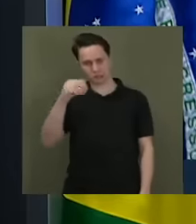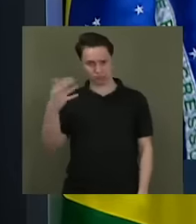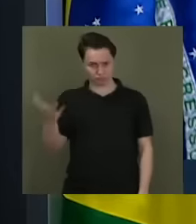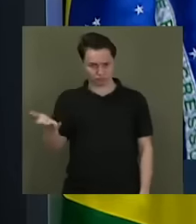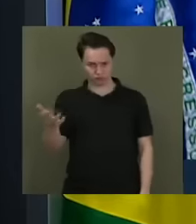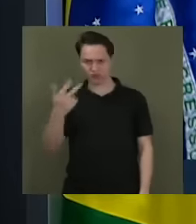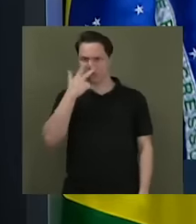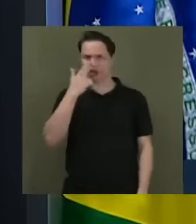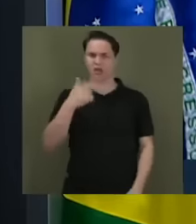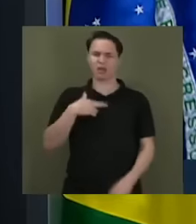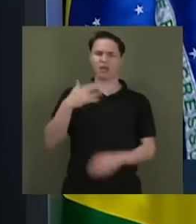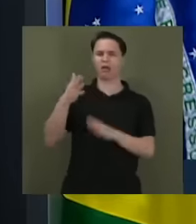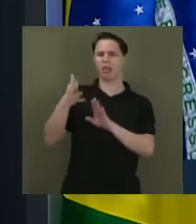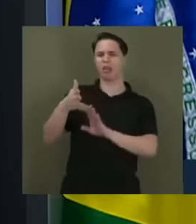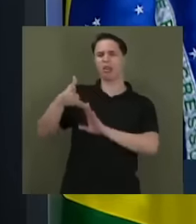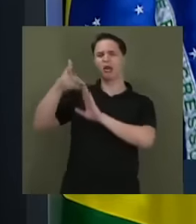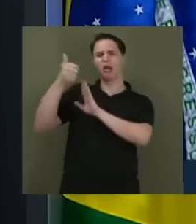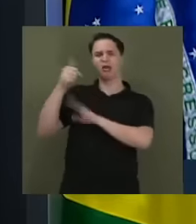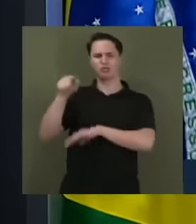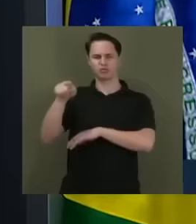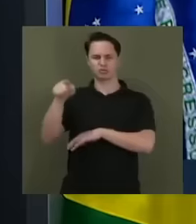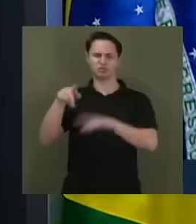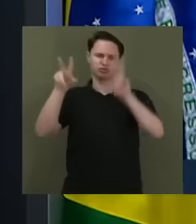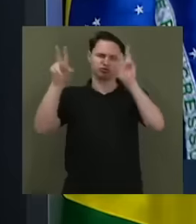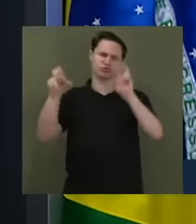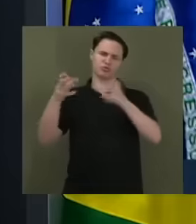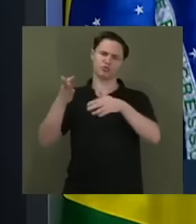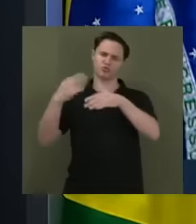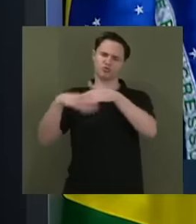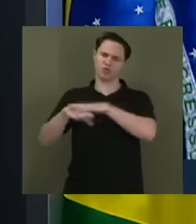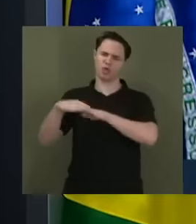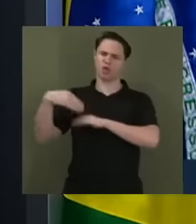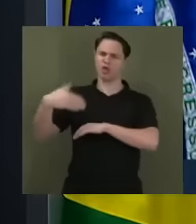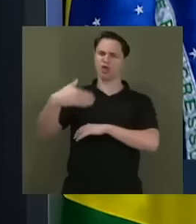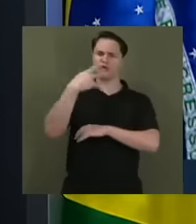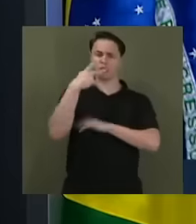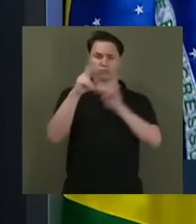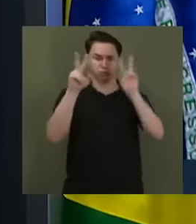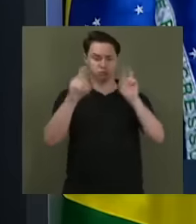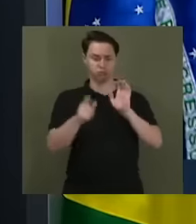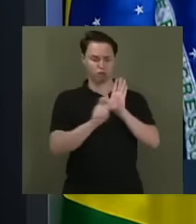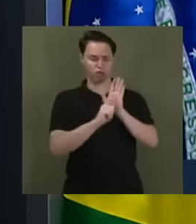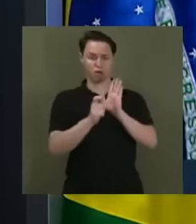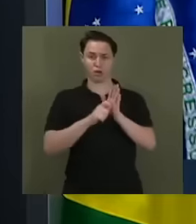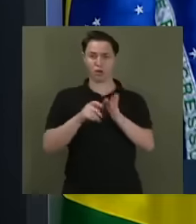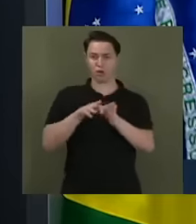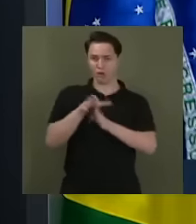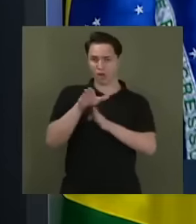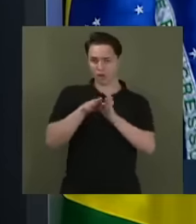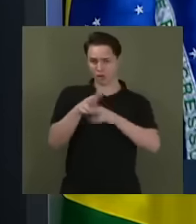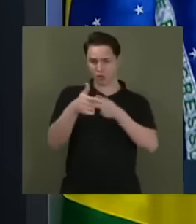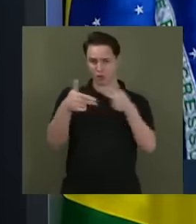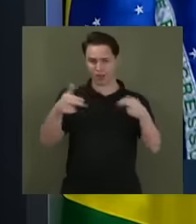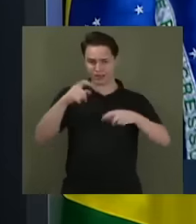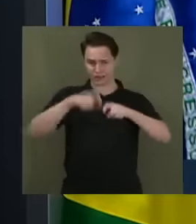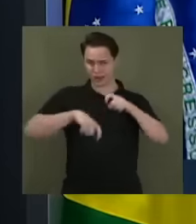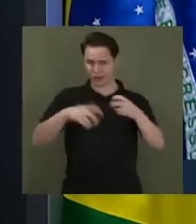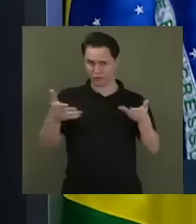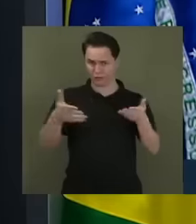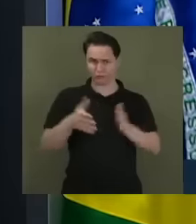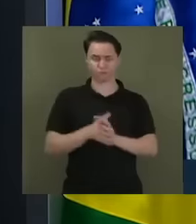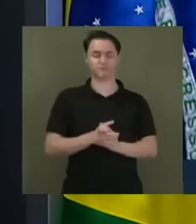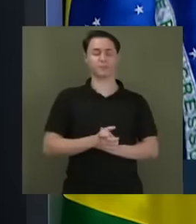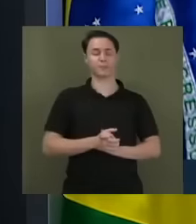preferência sobre pauta de costumes envolvendo drogas e orientação sexual na